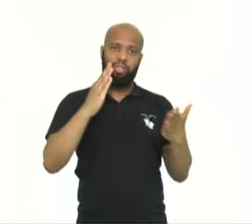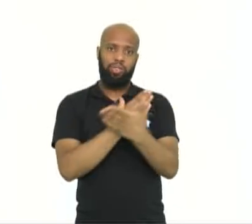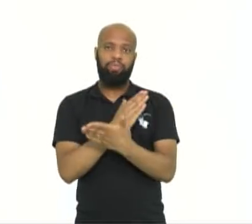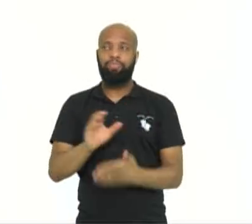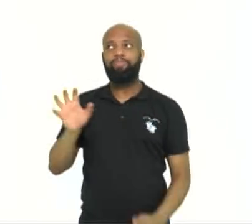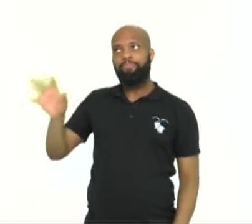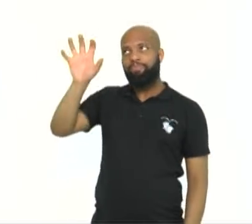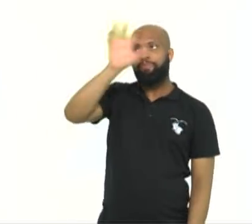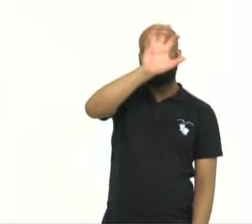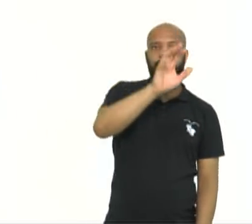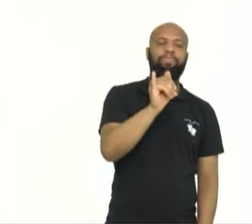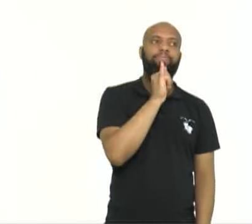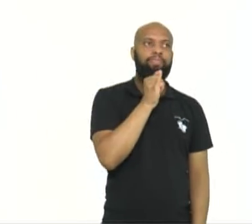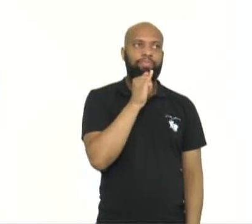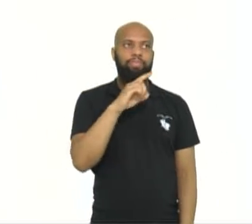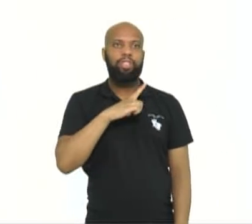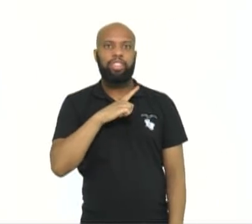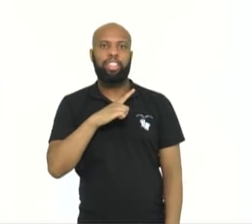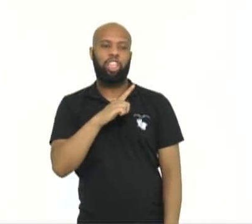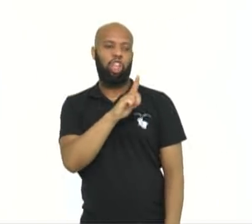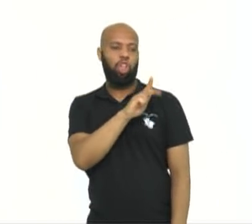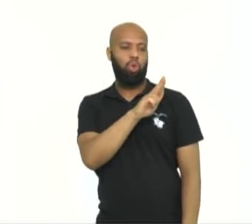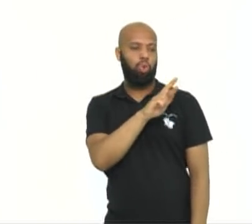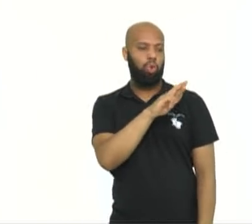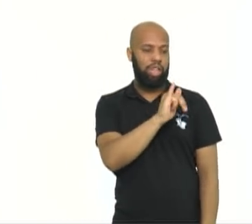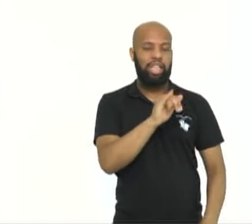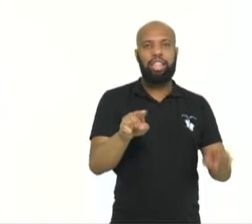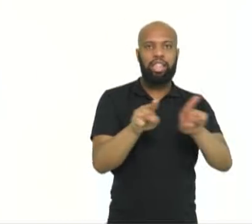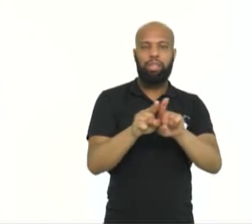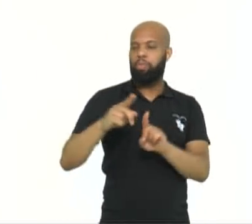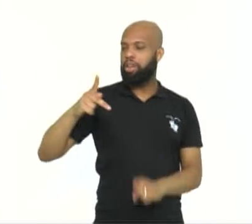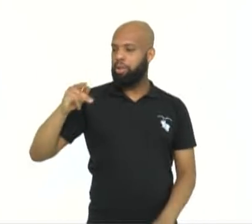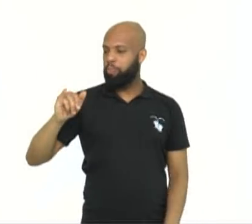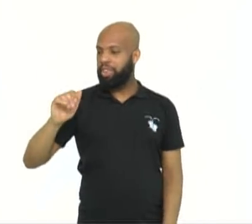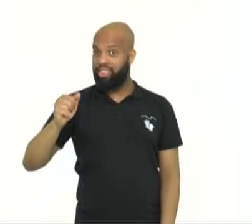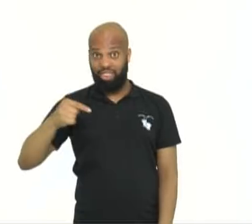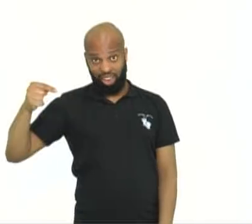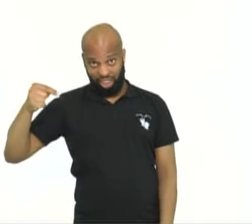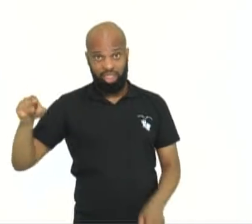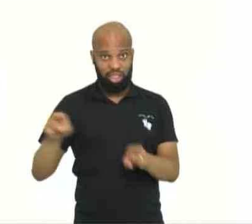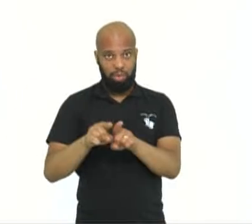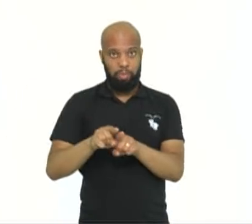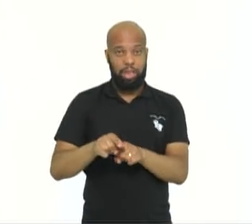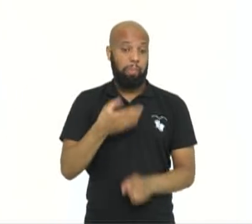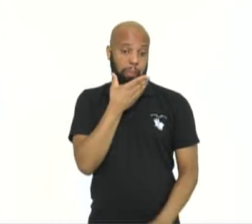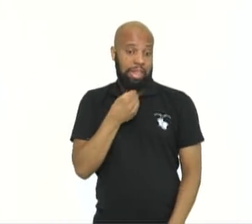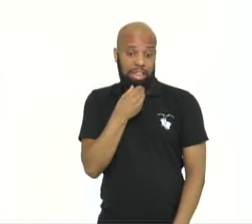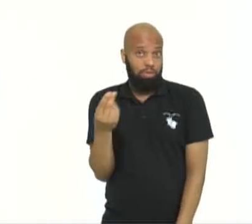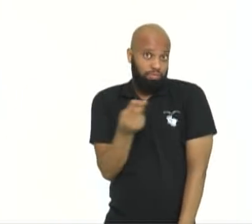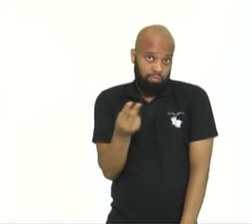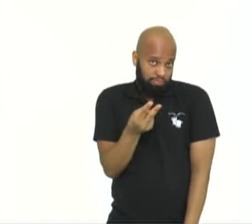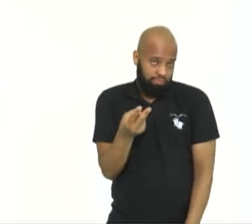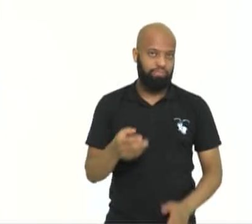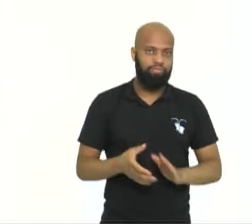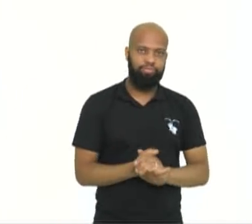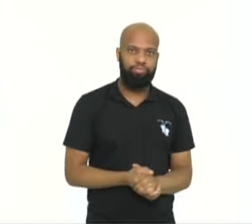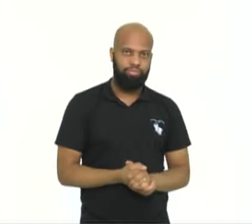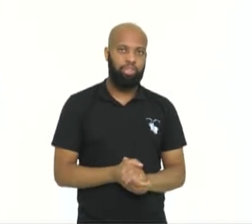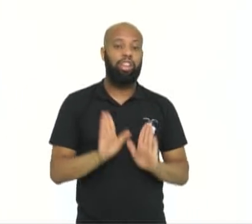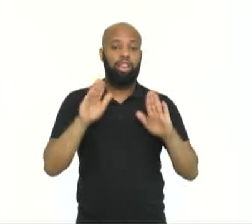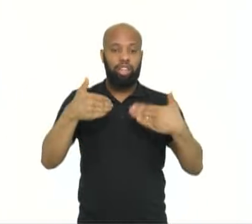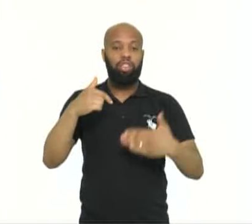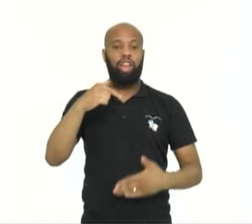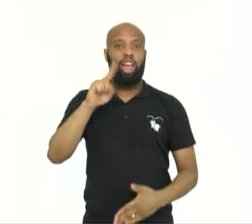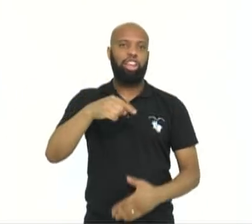região, como a gente falou lá do guri, do piá, né? Então, para se referir a menino, né? Enfim, são